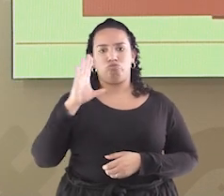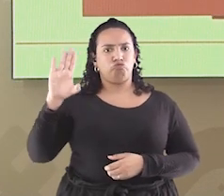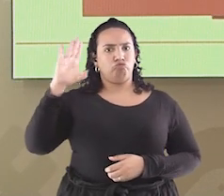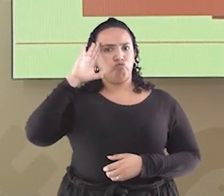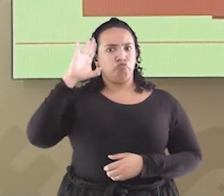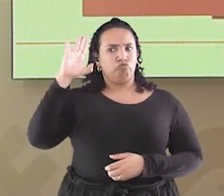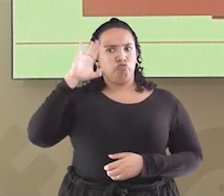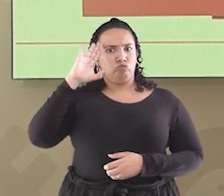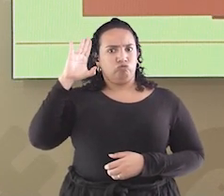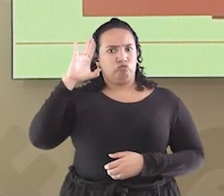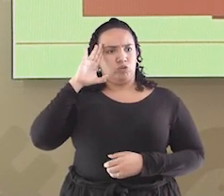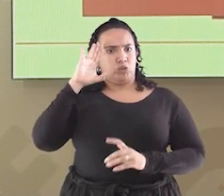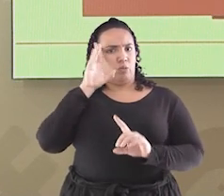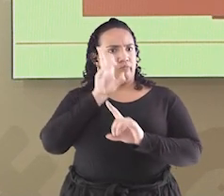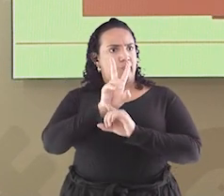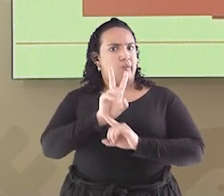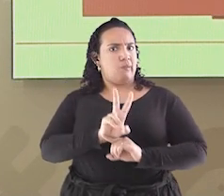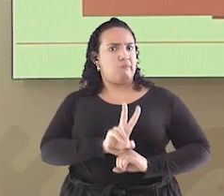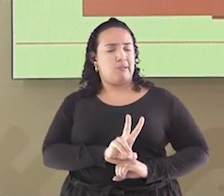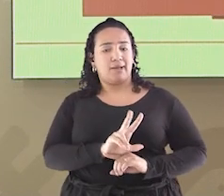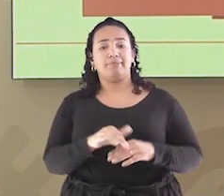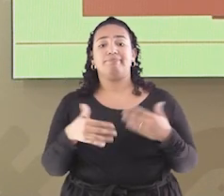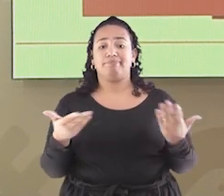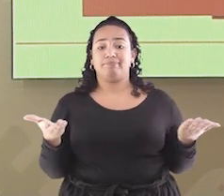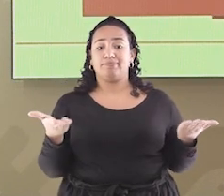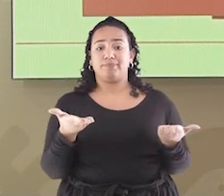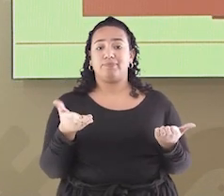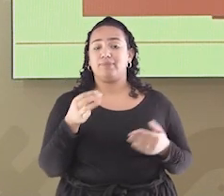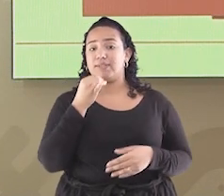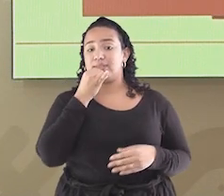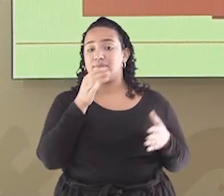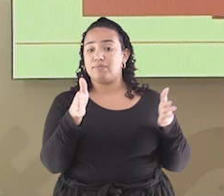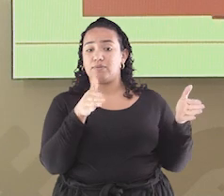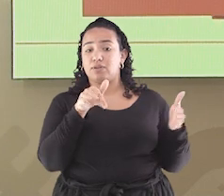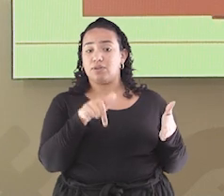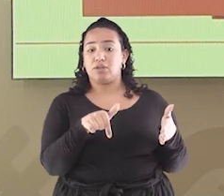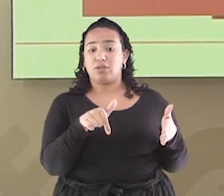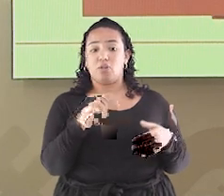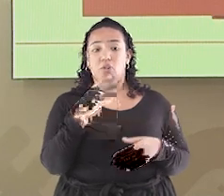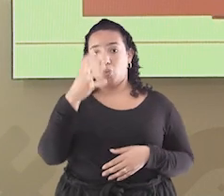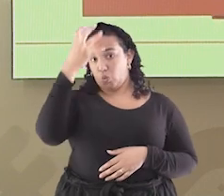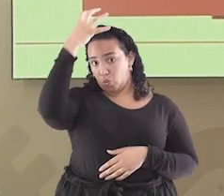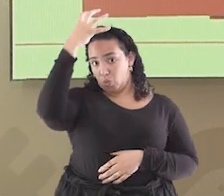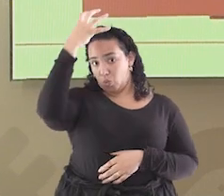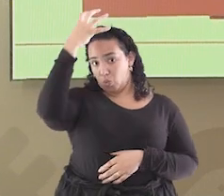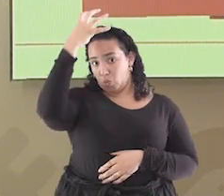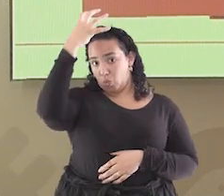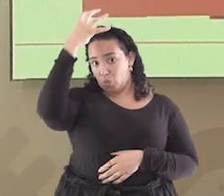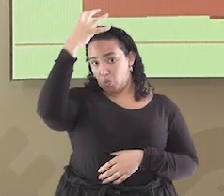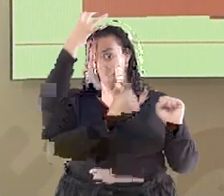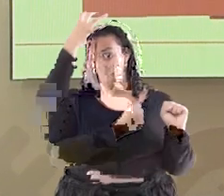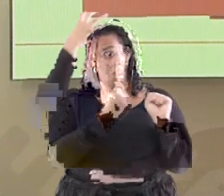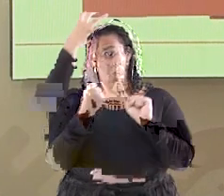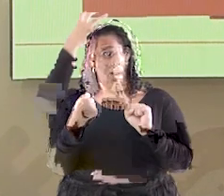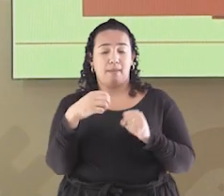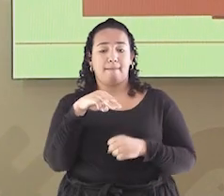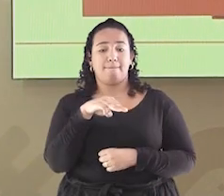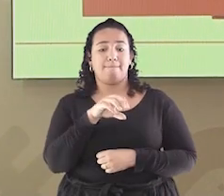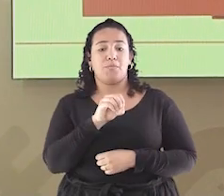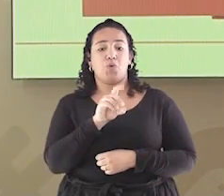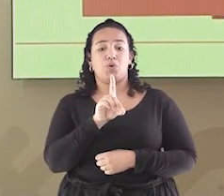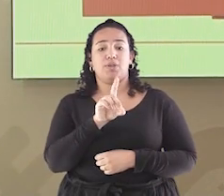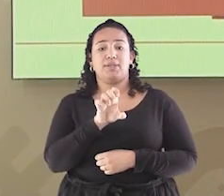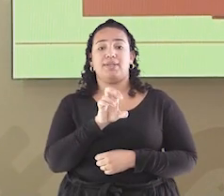disposição. Vamos considerar que nessa época o rei tinha um poder moderado. Um exemplo claro desse poder